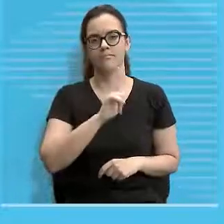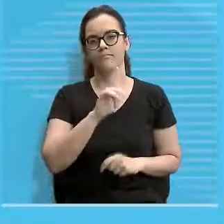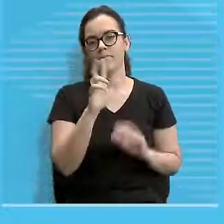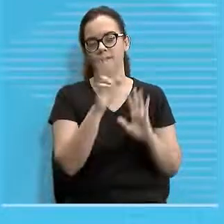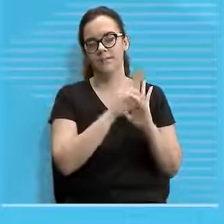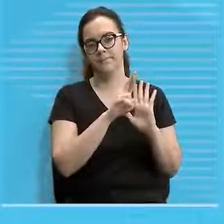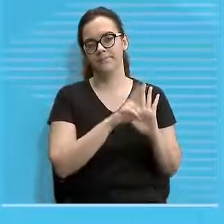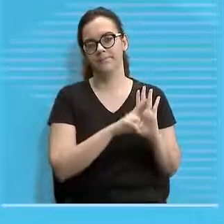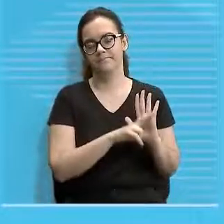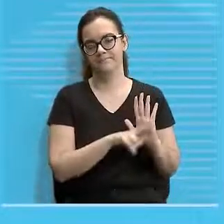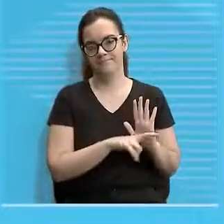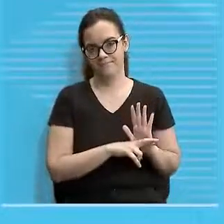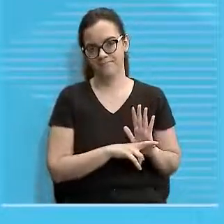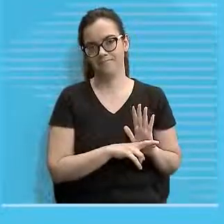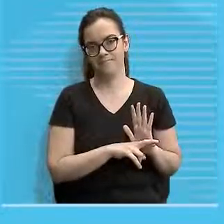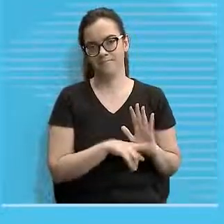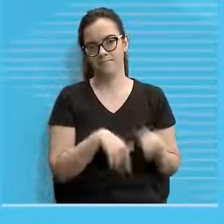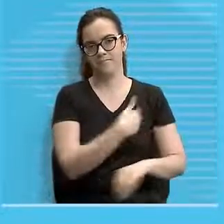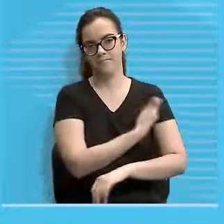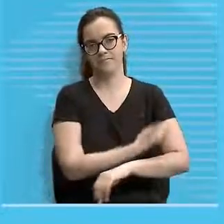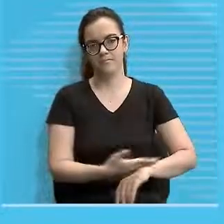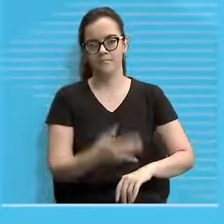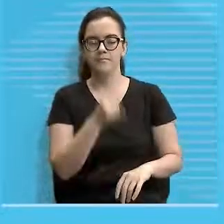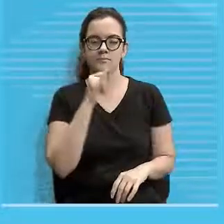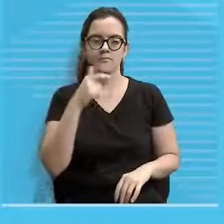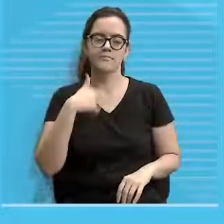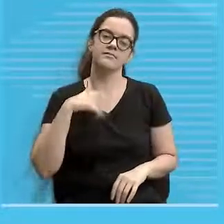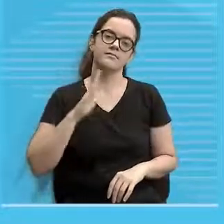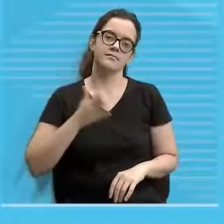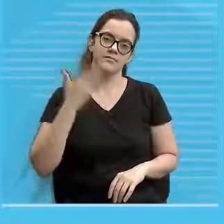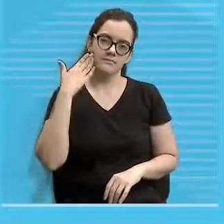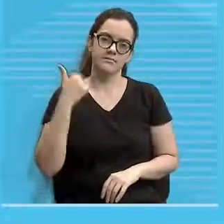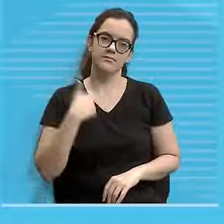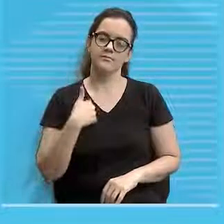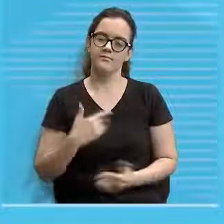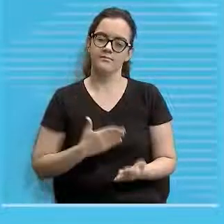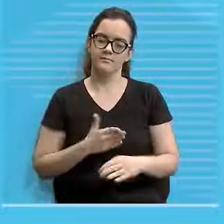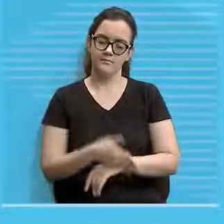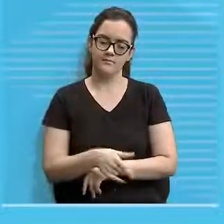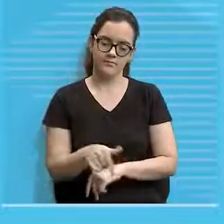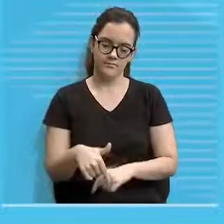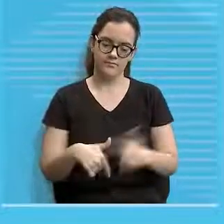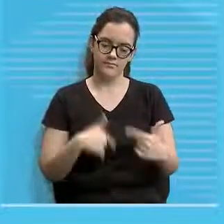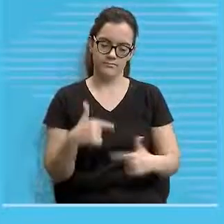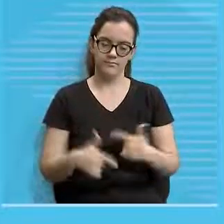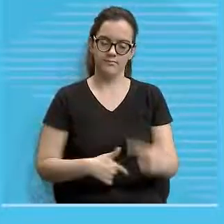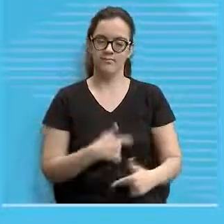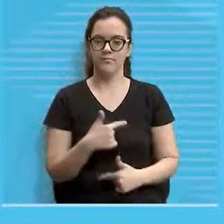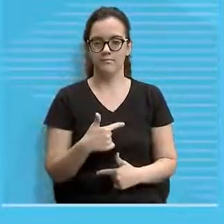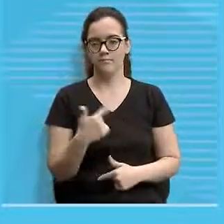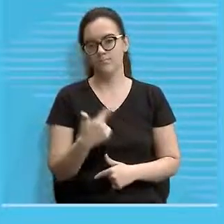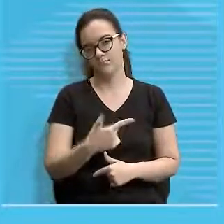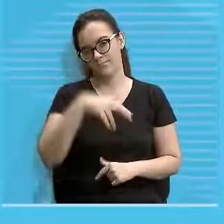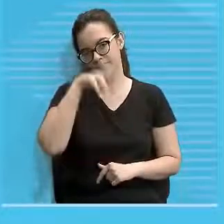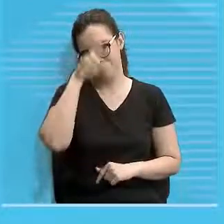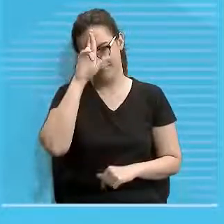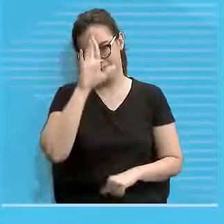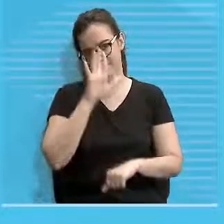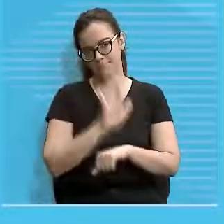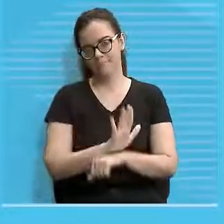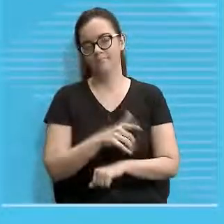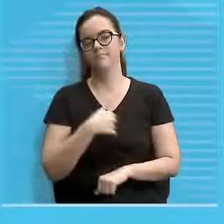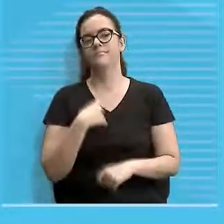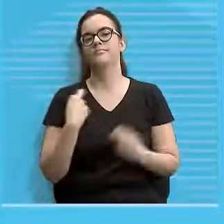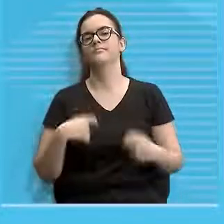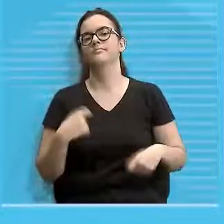sei que eu tenho aqui, meu trabalho começa às 14 horas. Beleza, então eu tenho que me organizar para as 14 horas